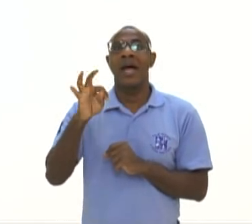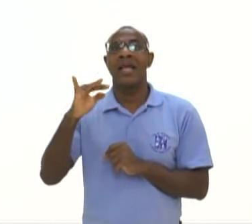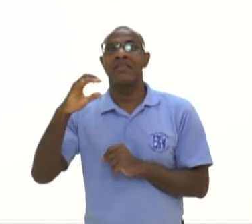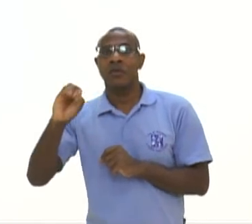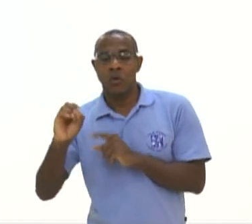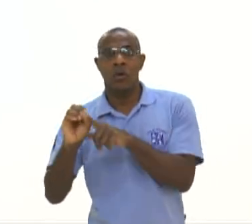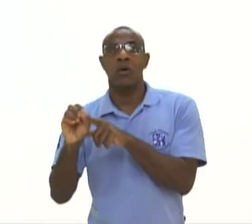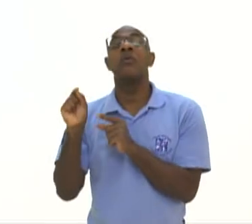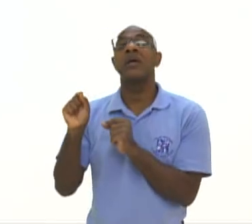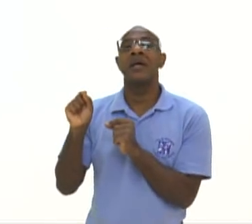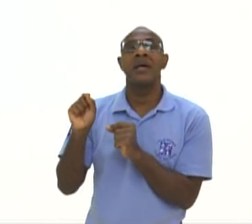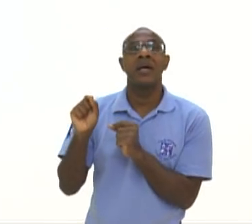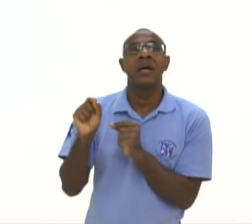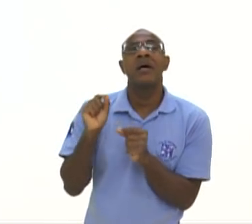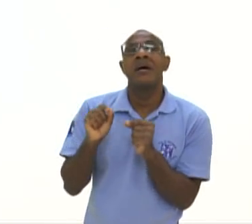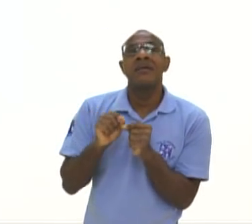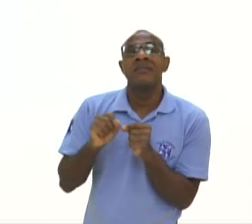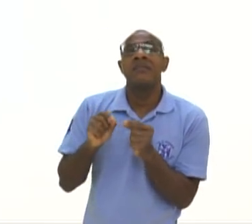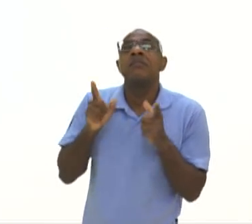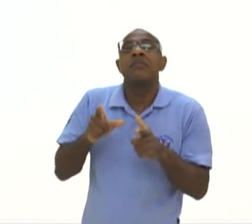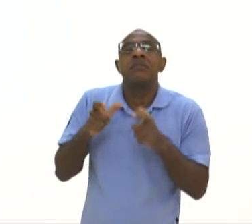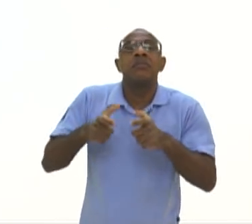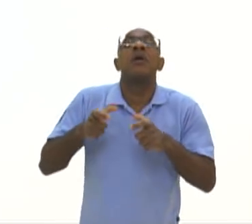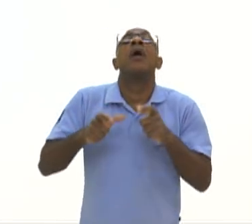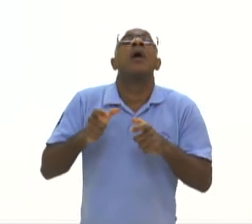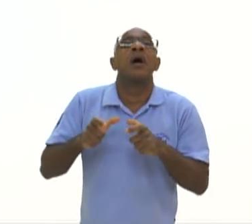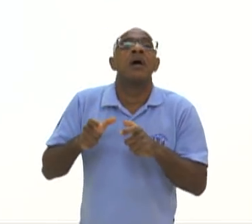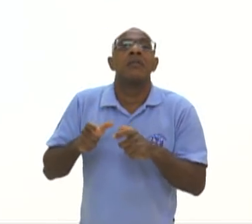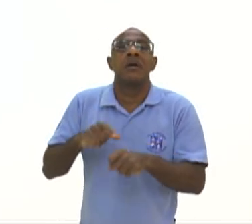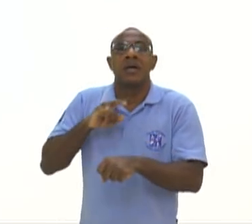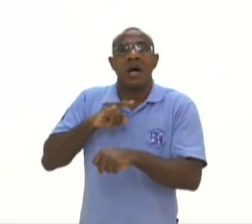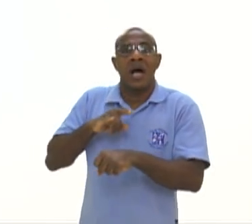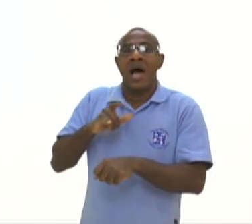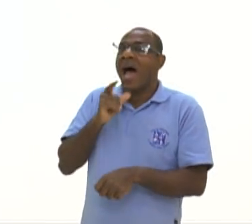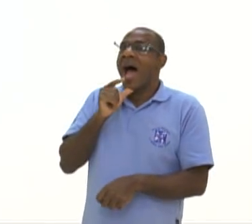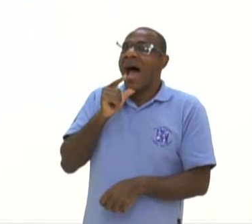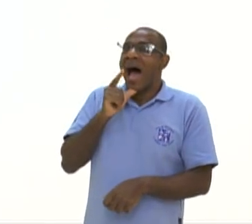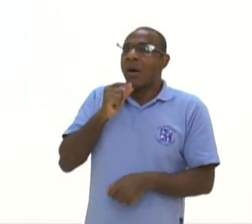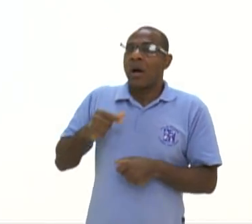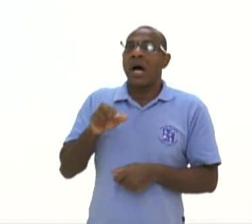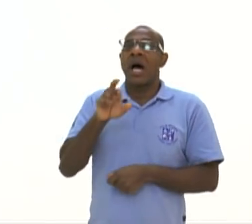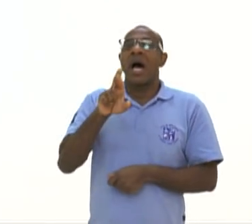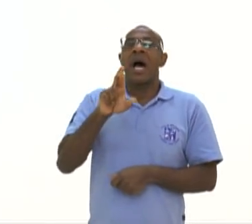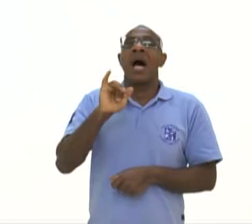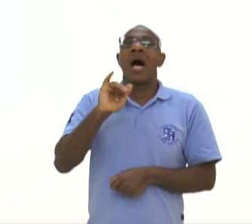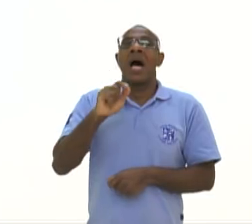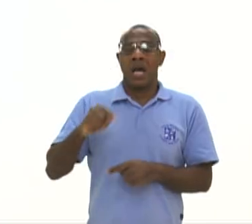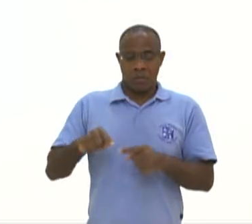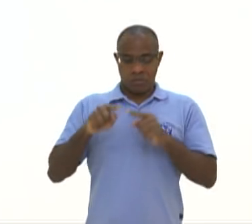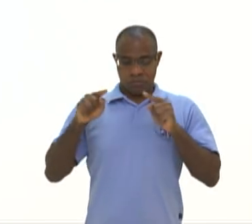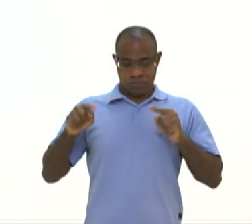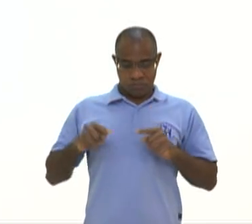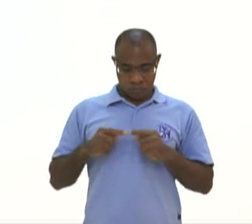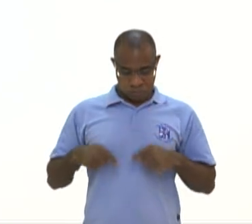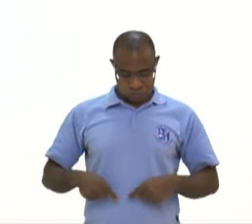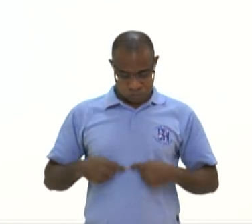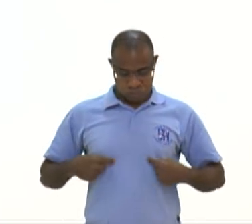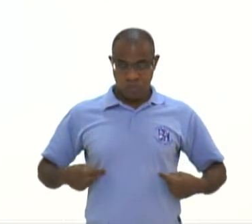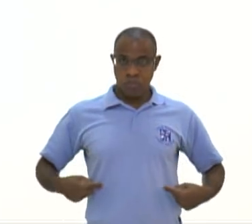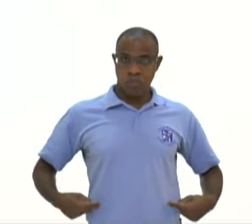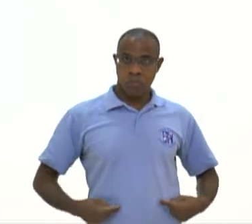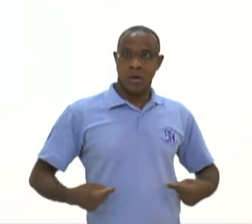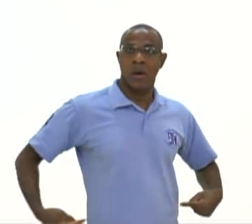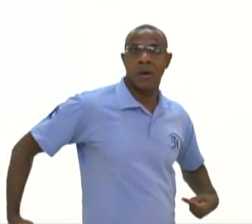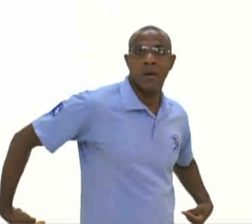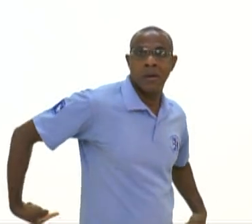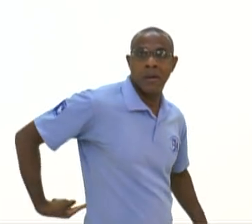vai atuar lá na reabsorção de água pelos rins. Então, quando a gente estudou o sistema urinário,